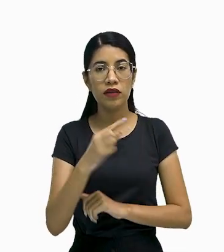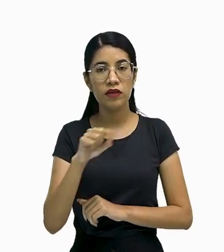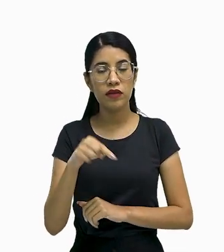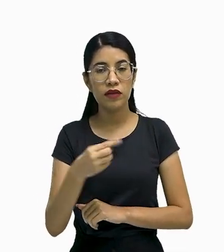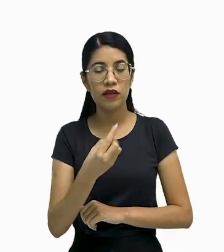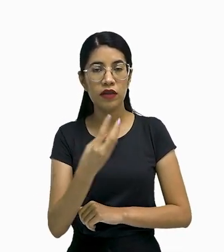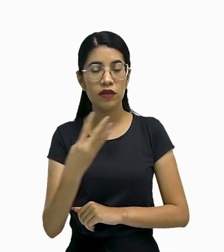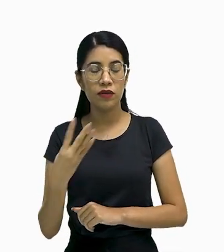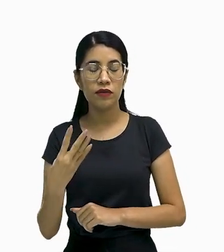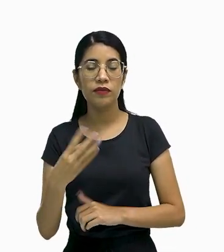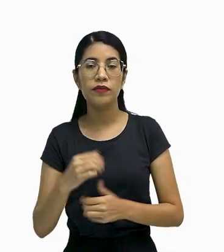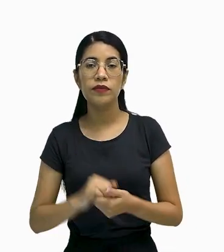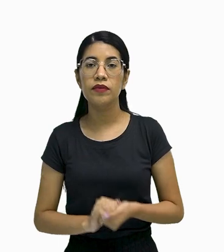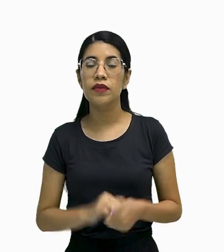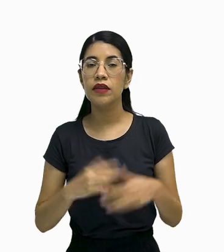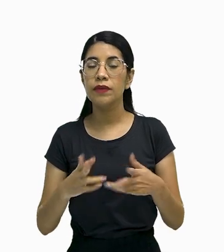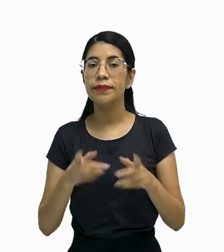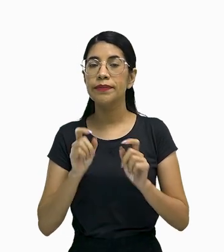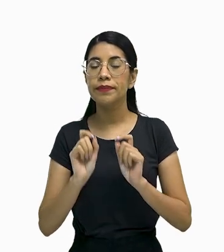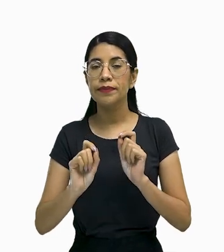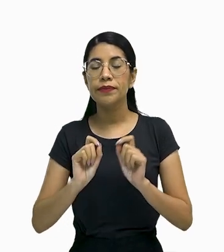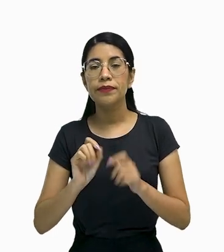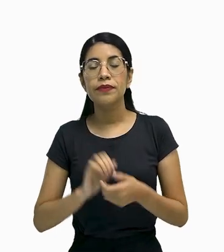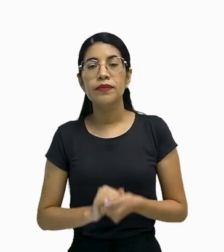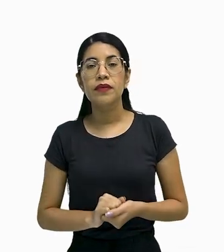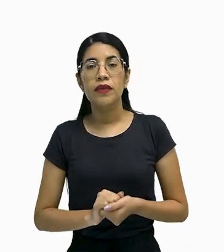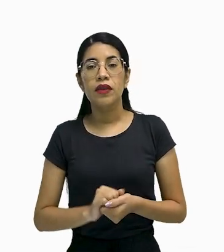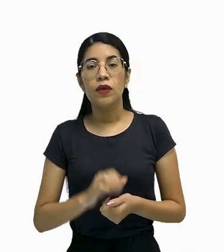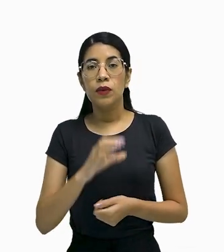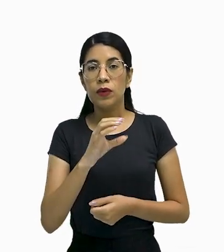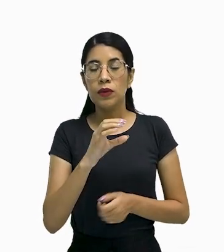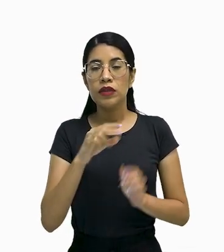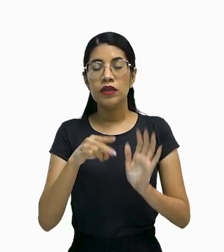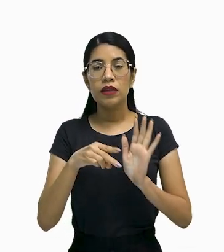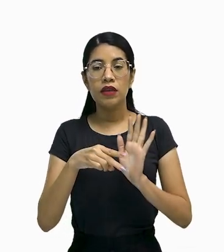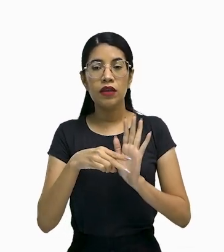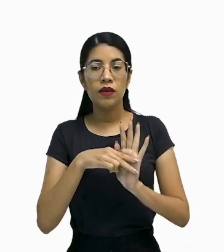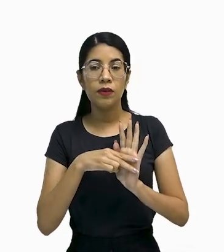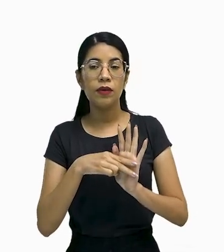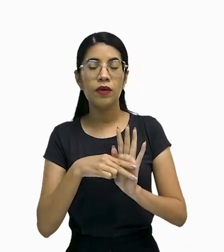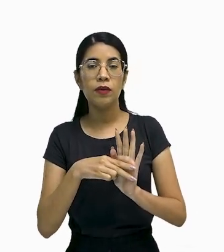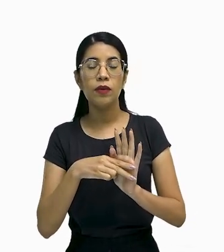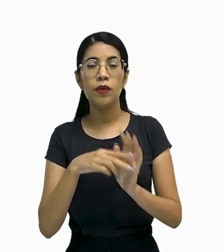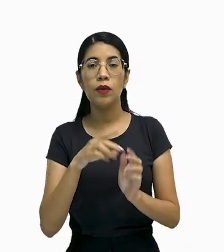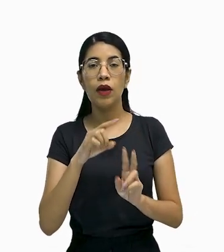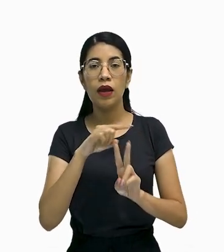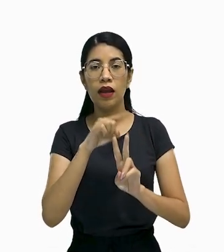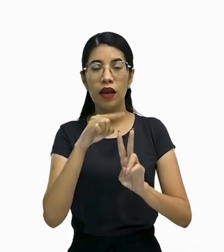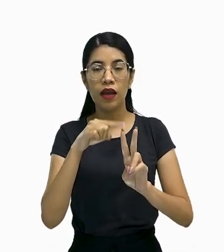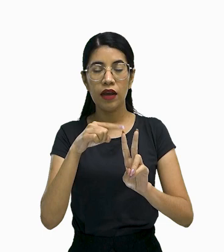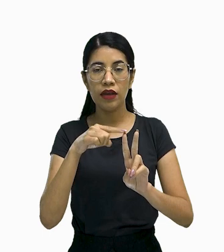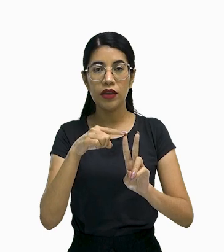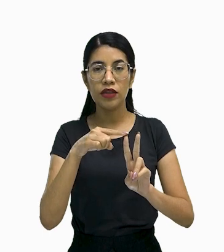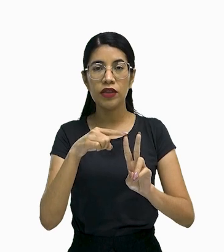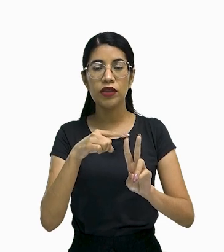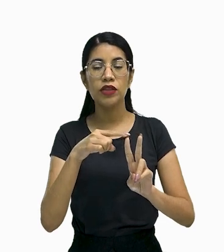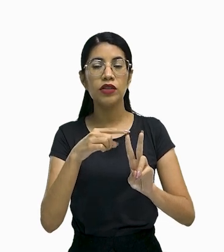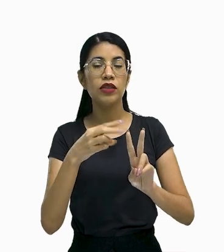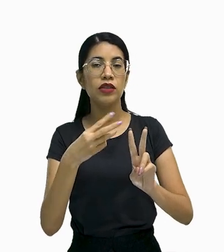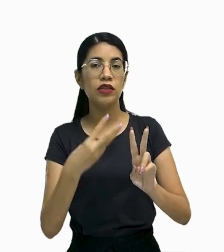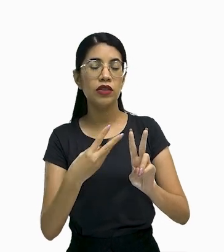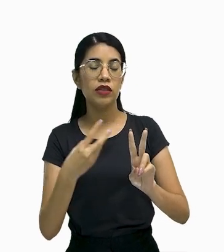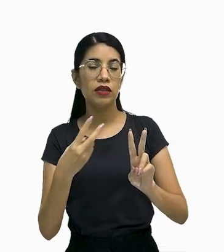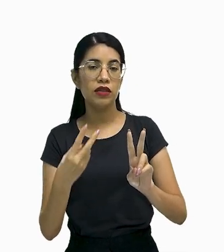3,14. Sendo assim, então, reparem que comprimento é igual ao diâmetro, que é 32,